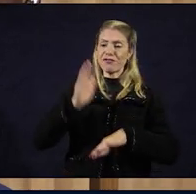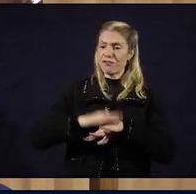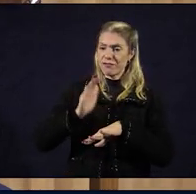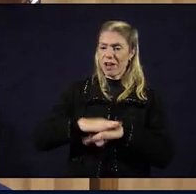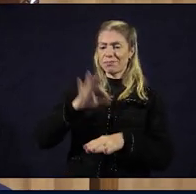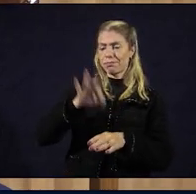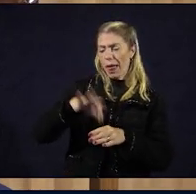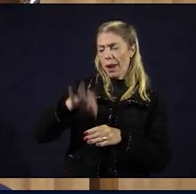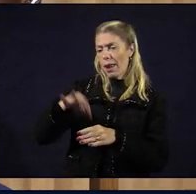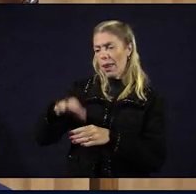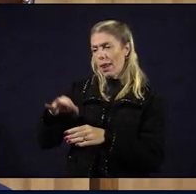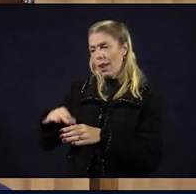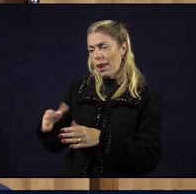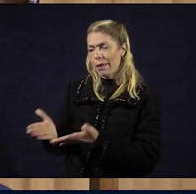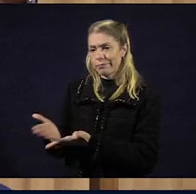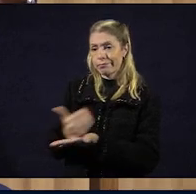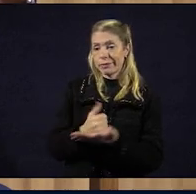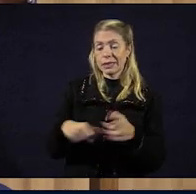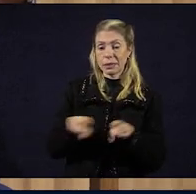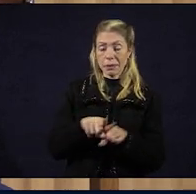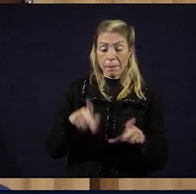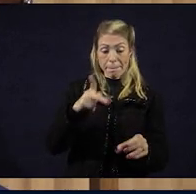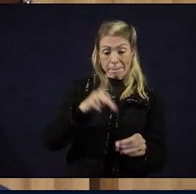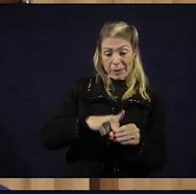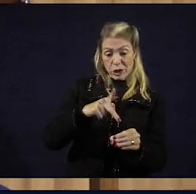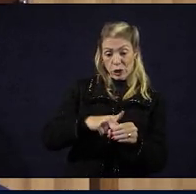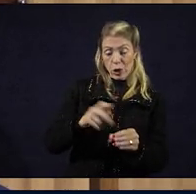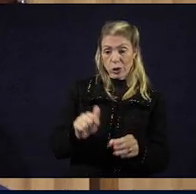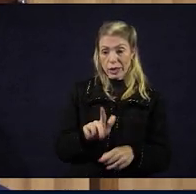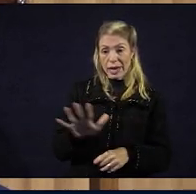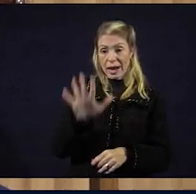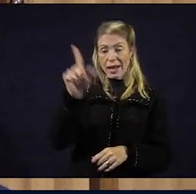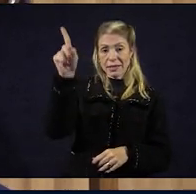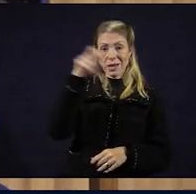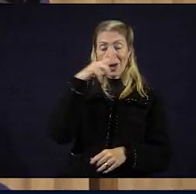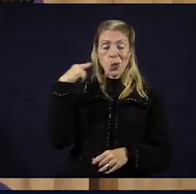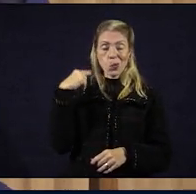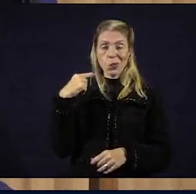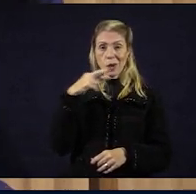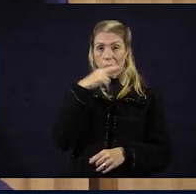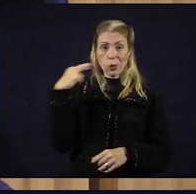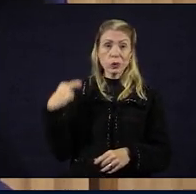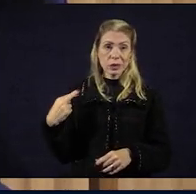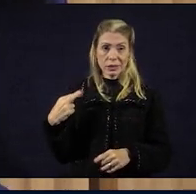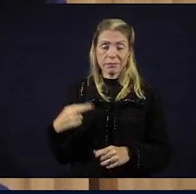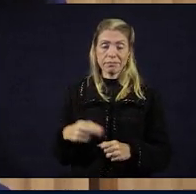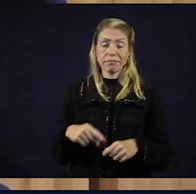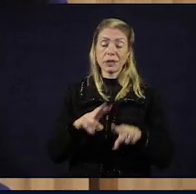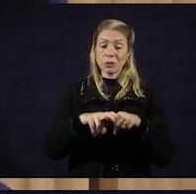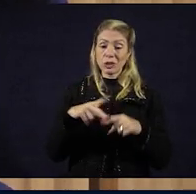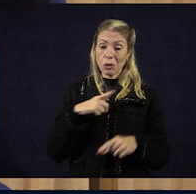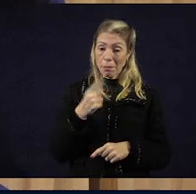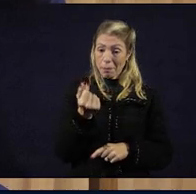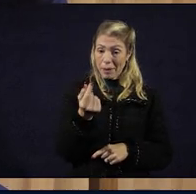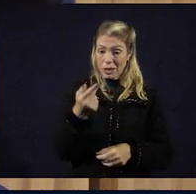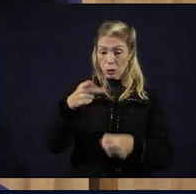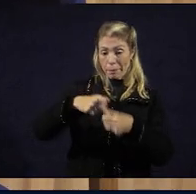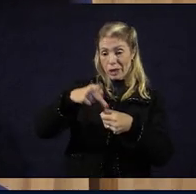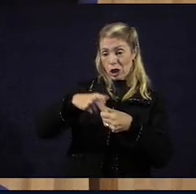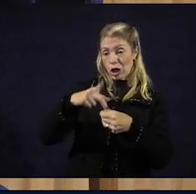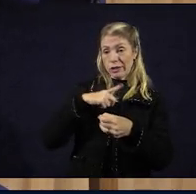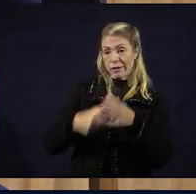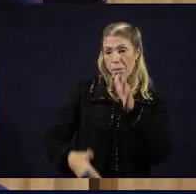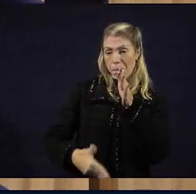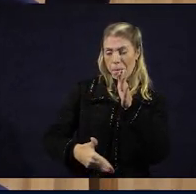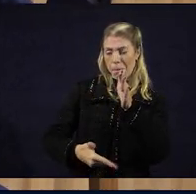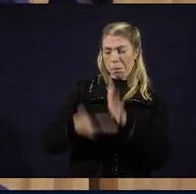caso de ambos e de petróleo e gás no caso da Rússia o preço petróleo ele fez um pico é mas